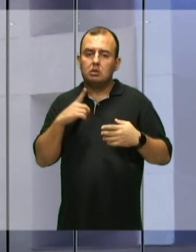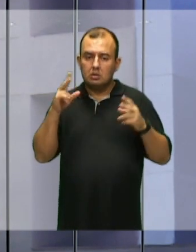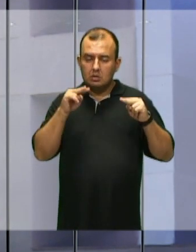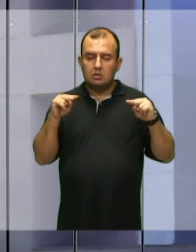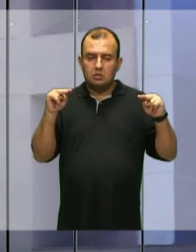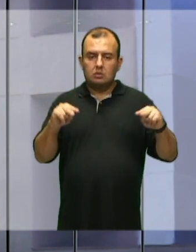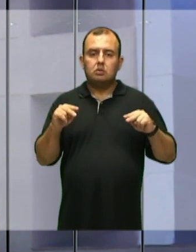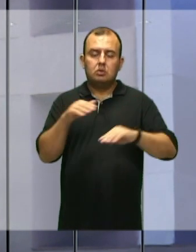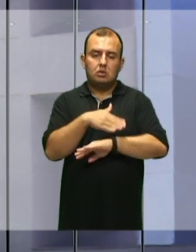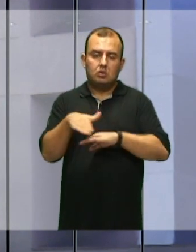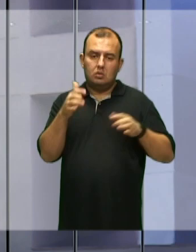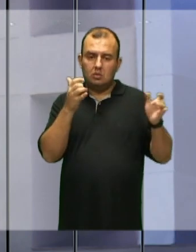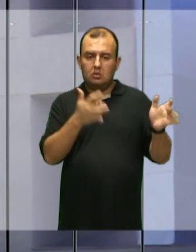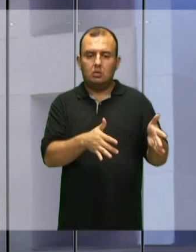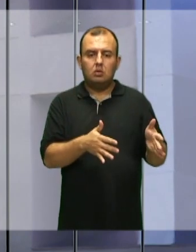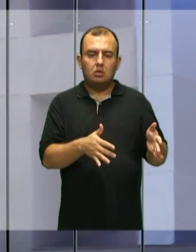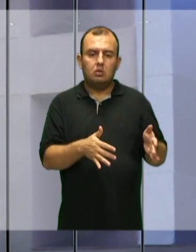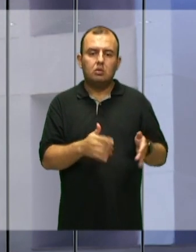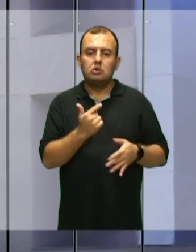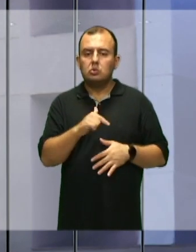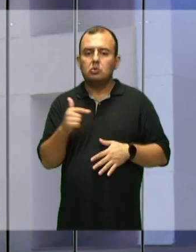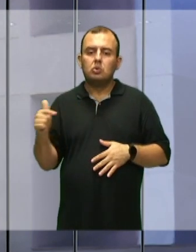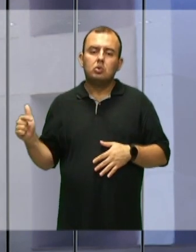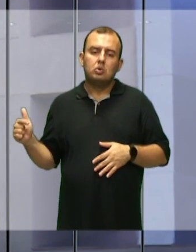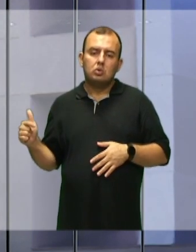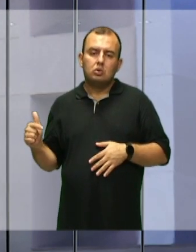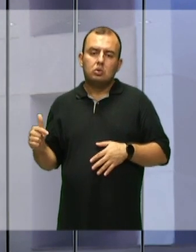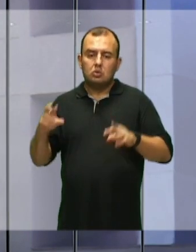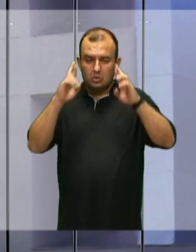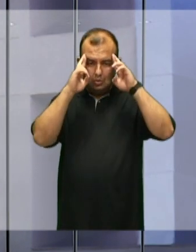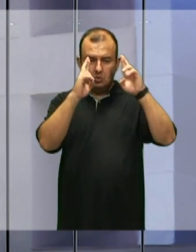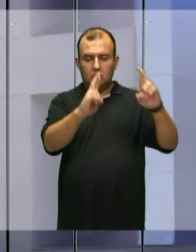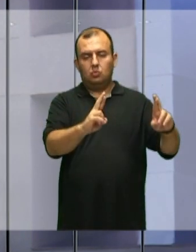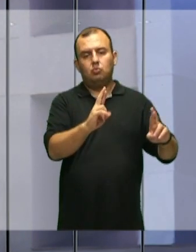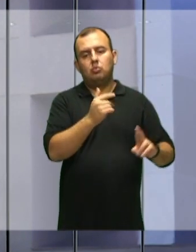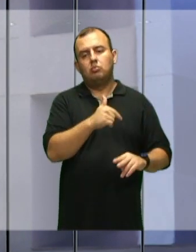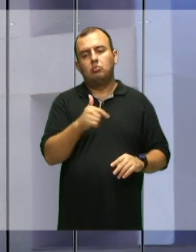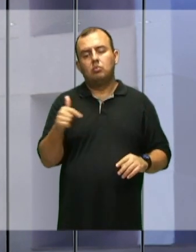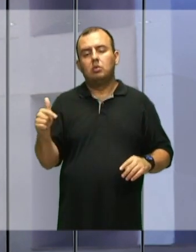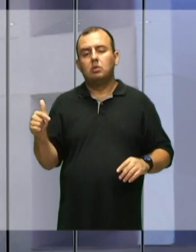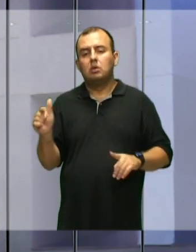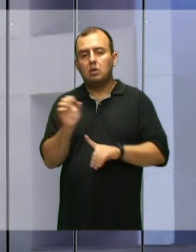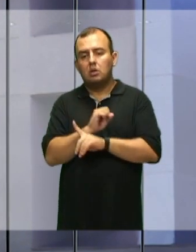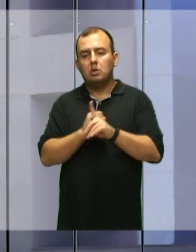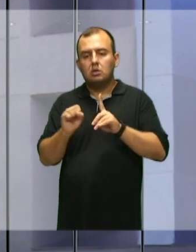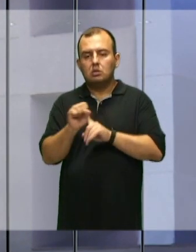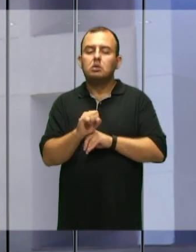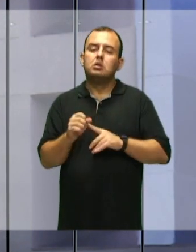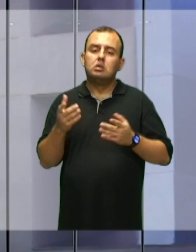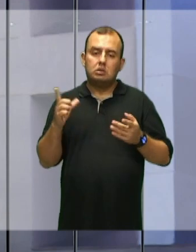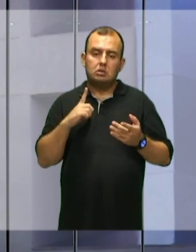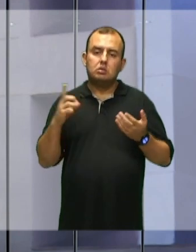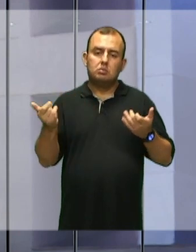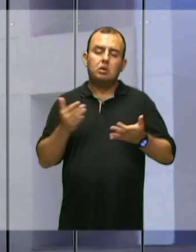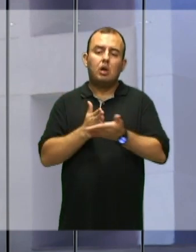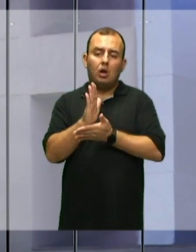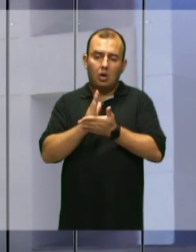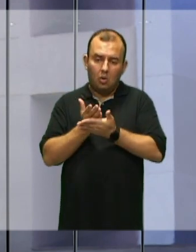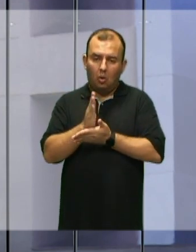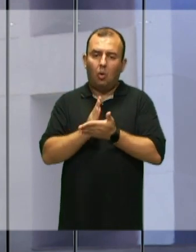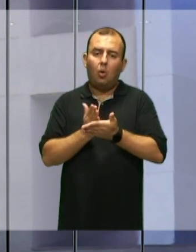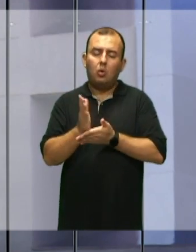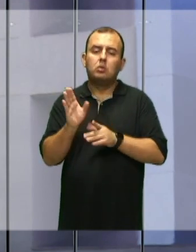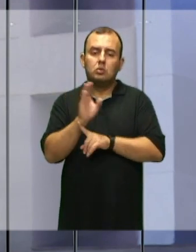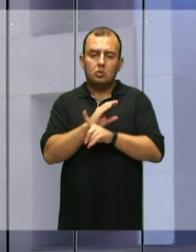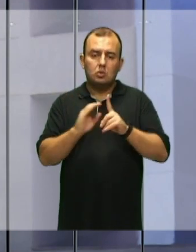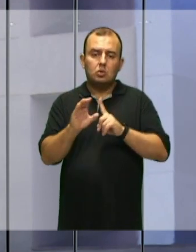situação dos moradores de rua que é não não existe a questão do respeito né a gente a sociedade traz isso né Tem uma incomodação da sociedade da